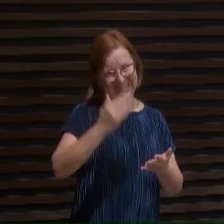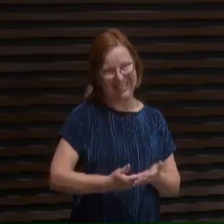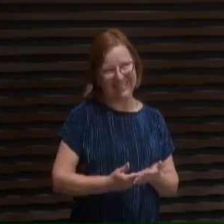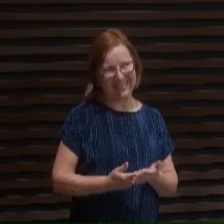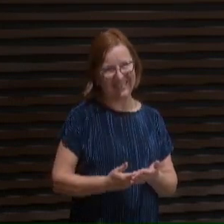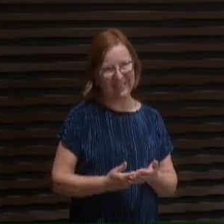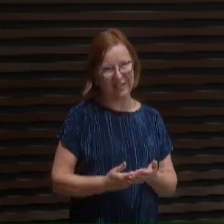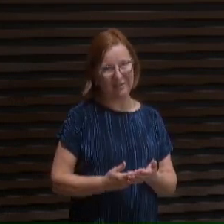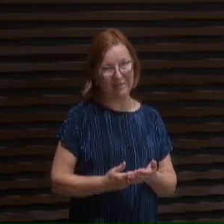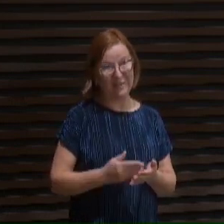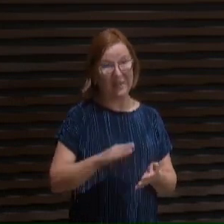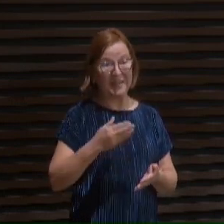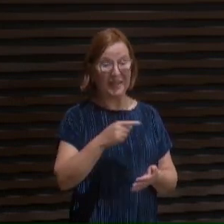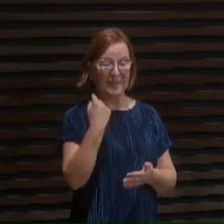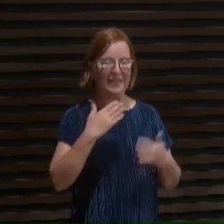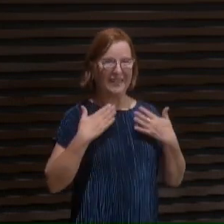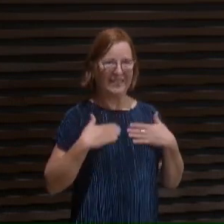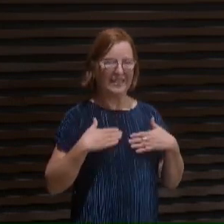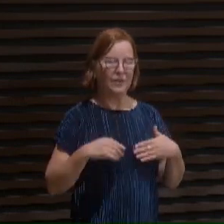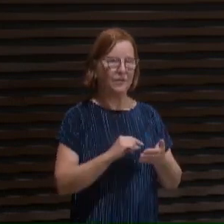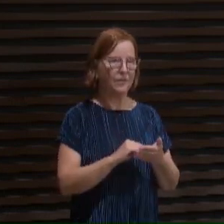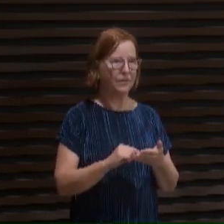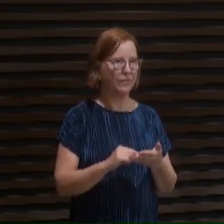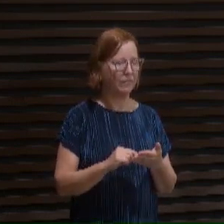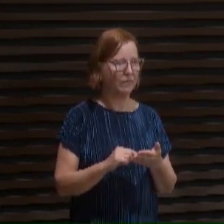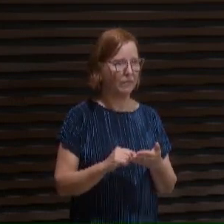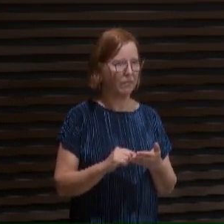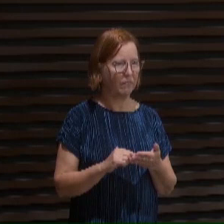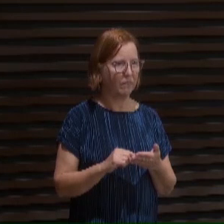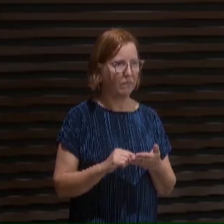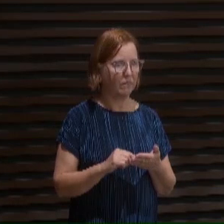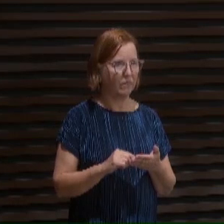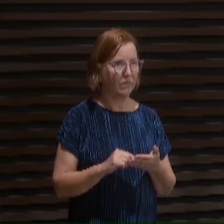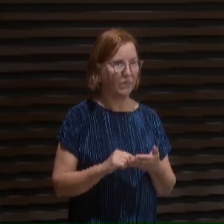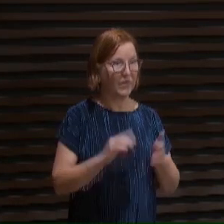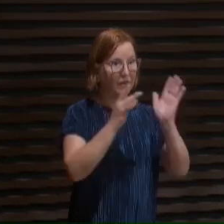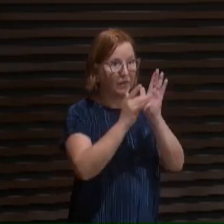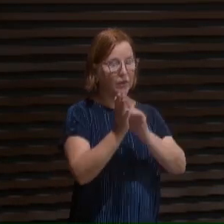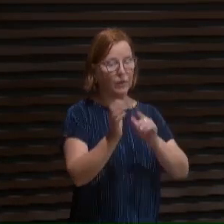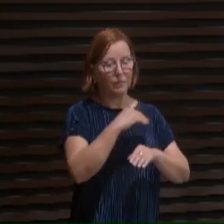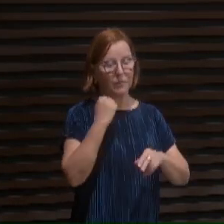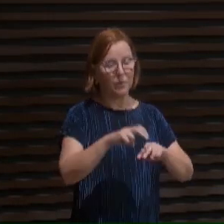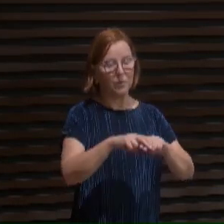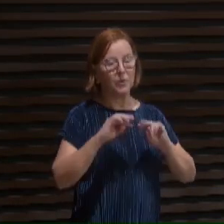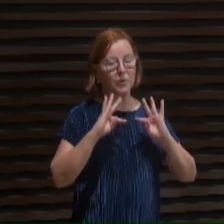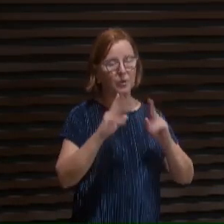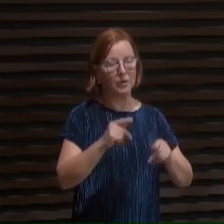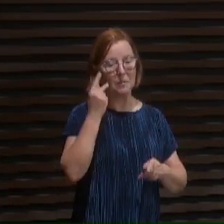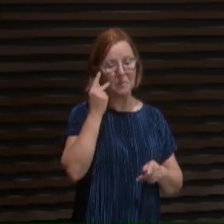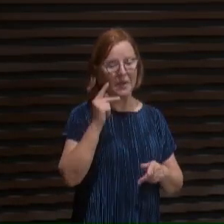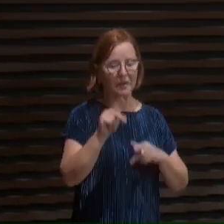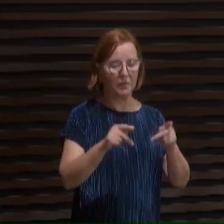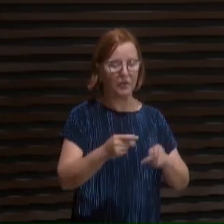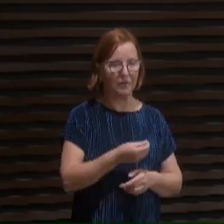E aí nós descansamos. Aí o verso 15, e ele morreu por todos para quê? Os que